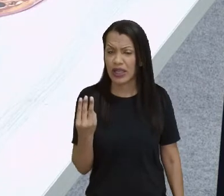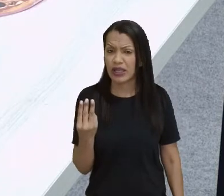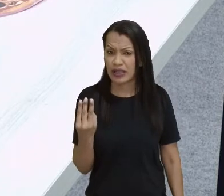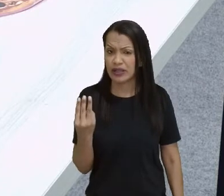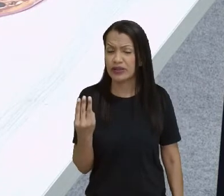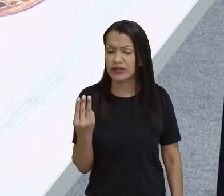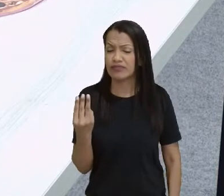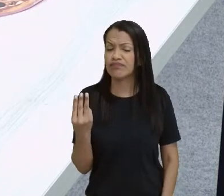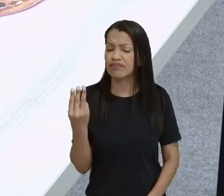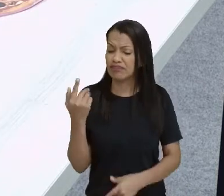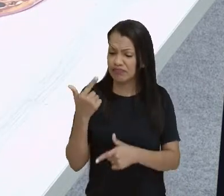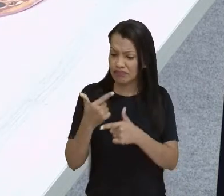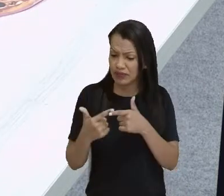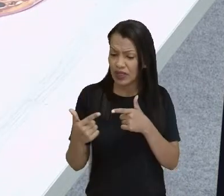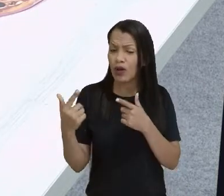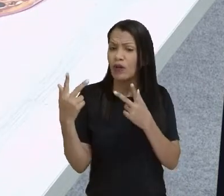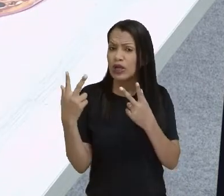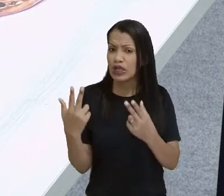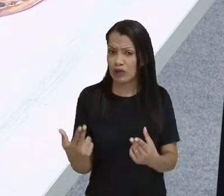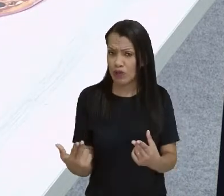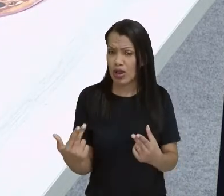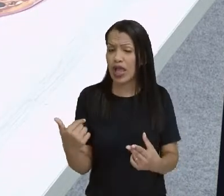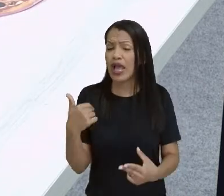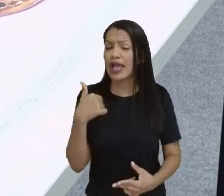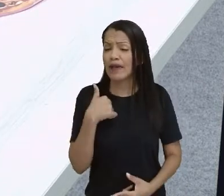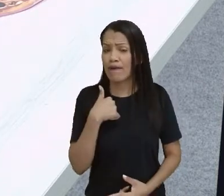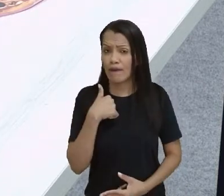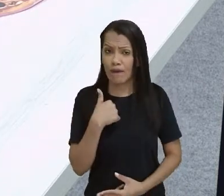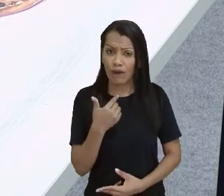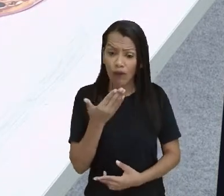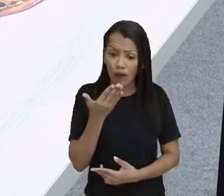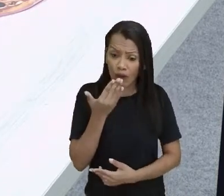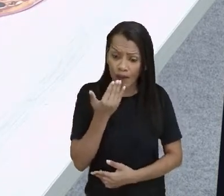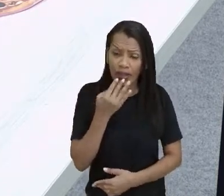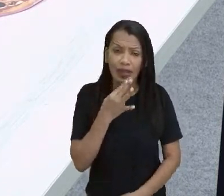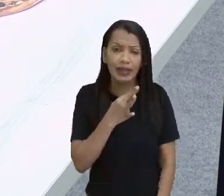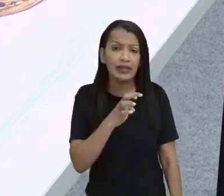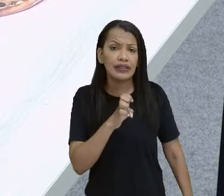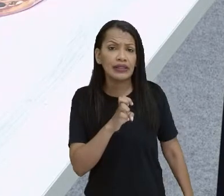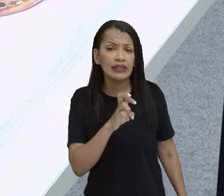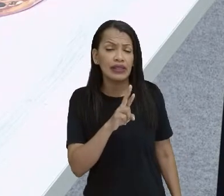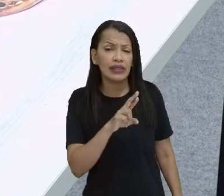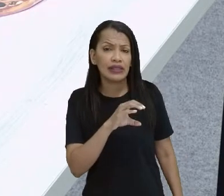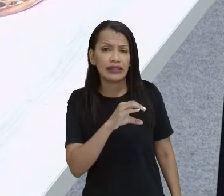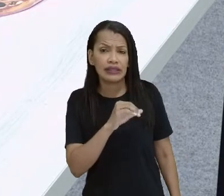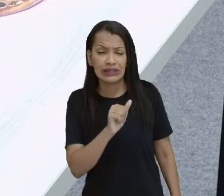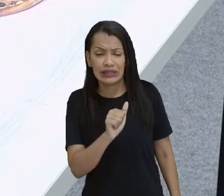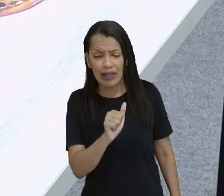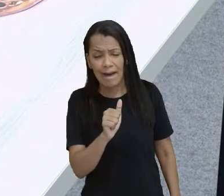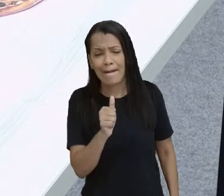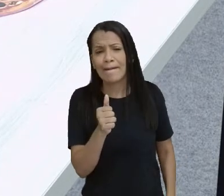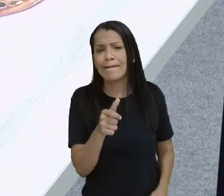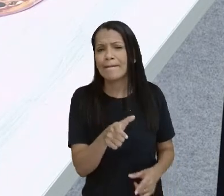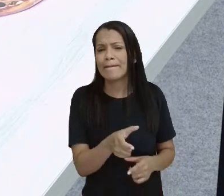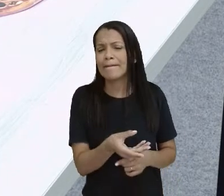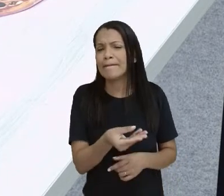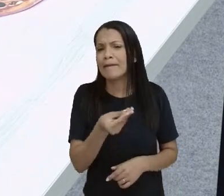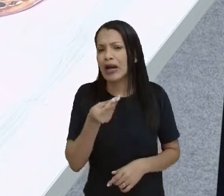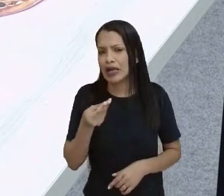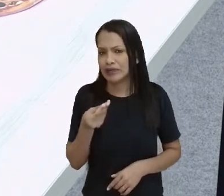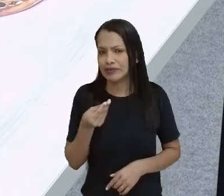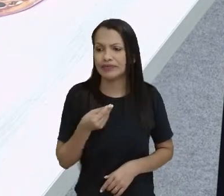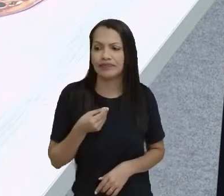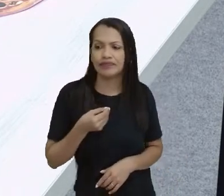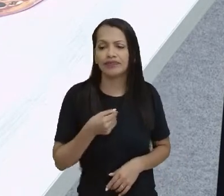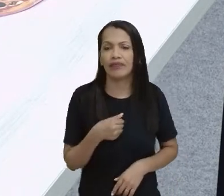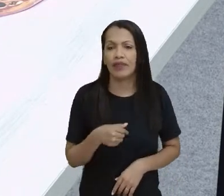partes iguais. E eu só vou comer a terça parte. Ô, professora Kátia. Sim. E se, vê só, vai dividir